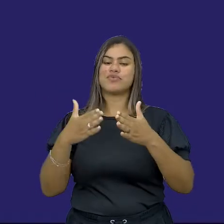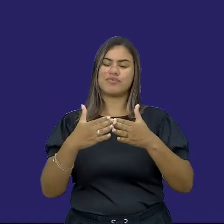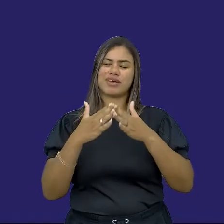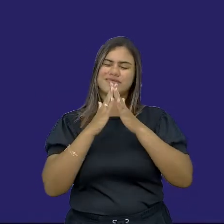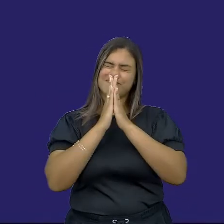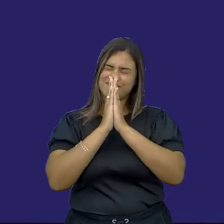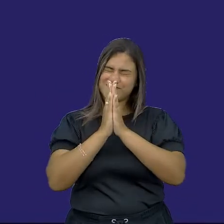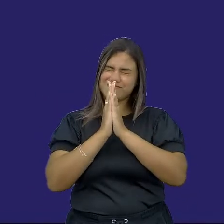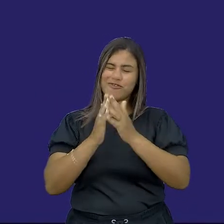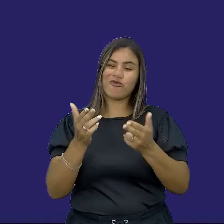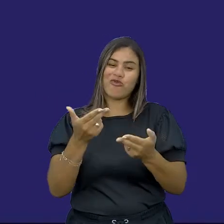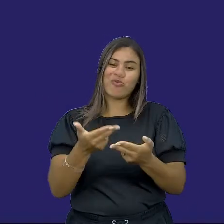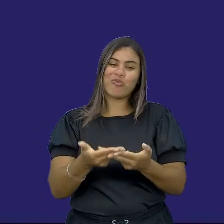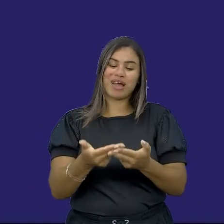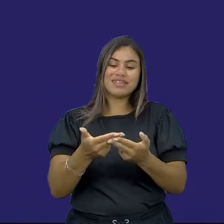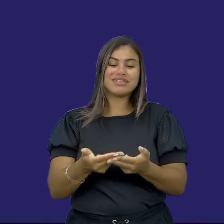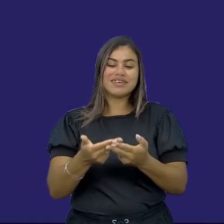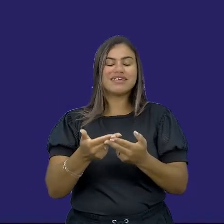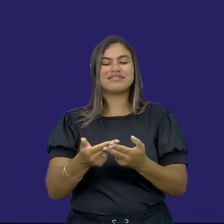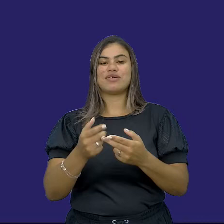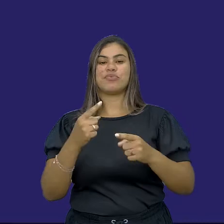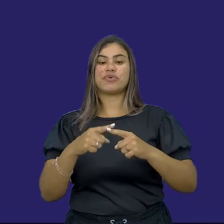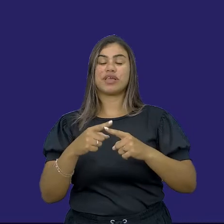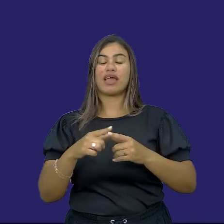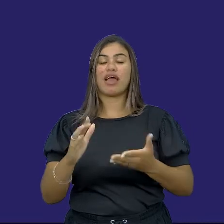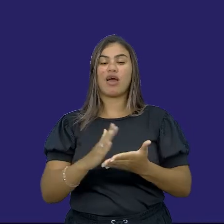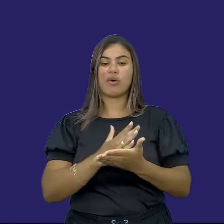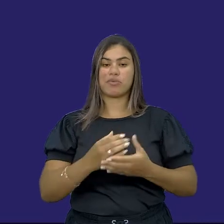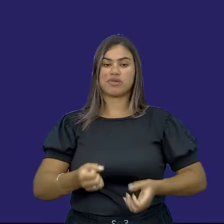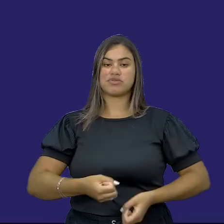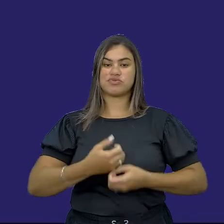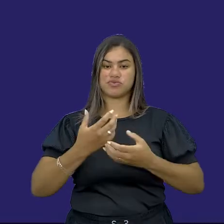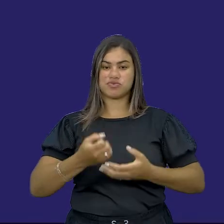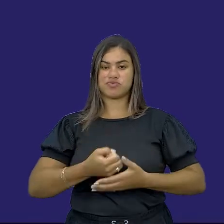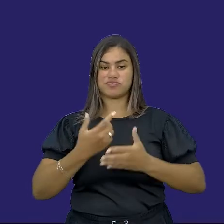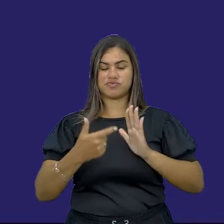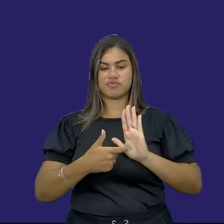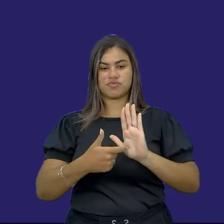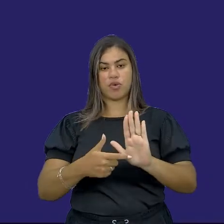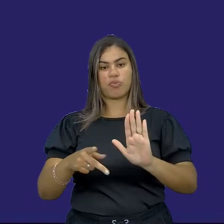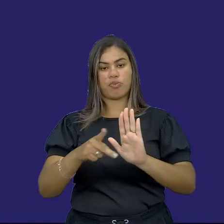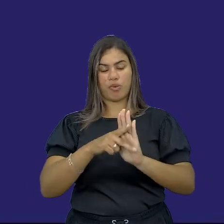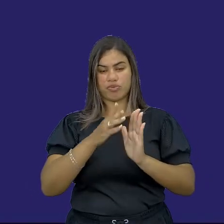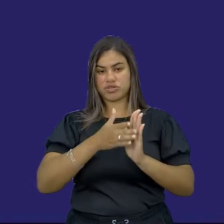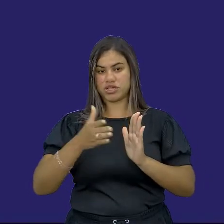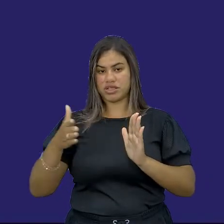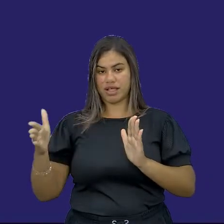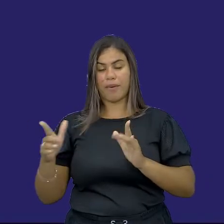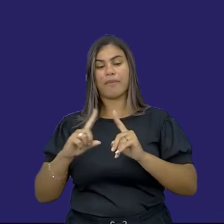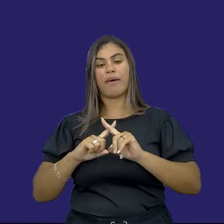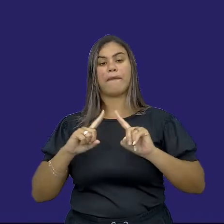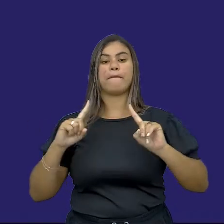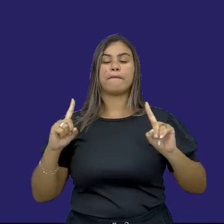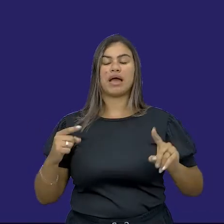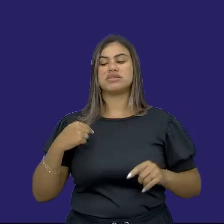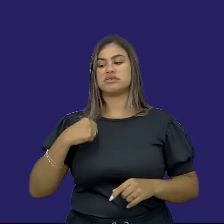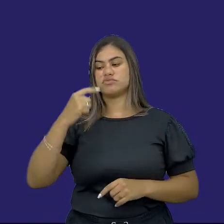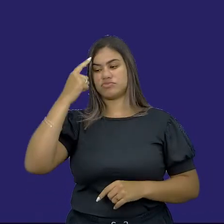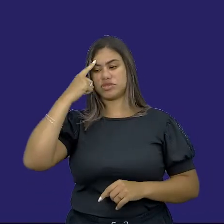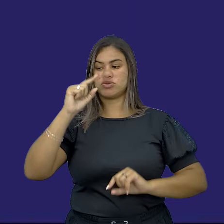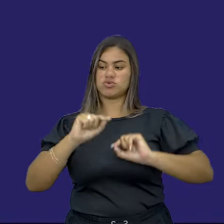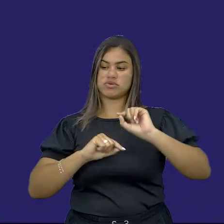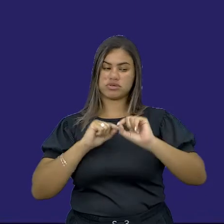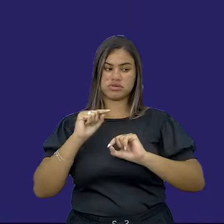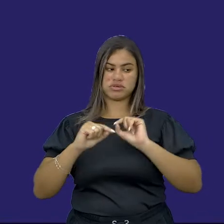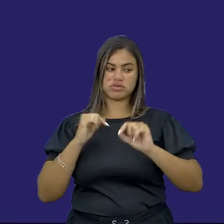primeiro momento conterá algumas das informações apresentadas na formação de etapa. porém, eu penso ser importante reforçar,